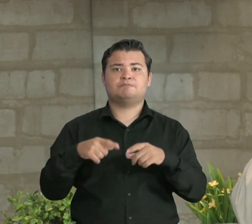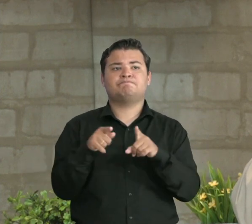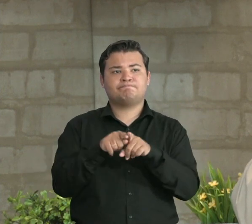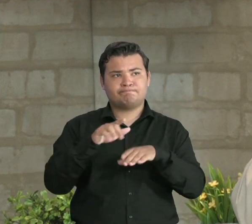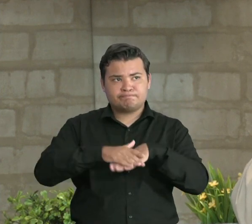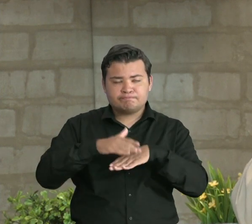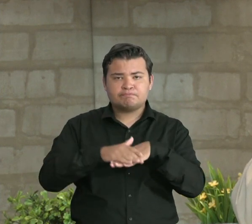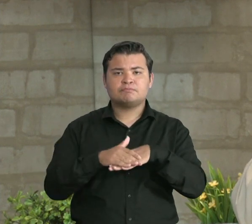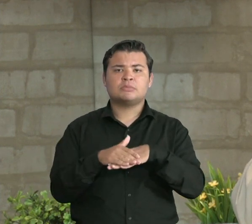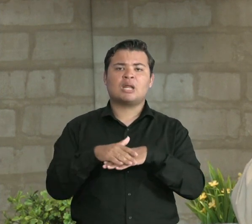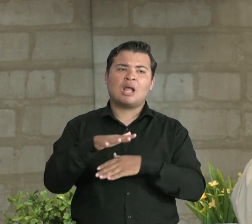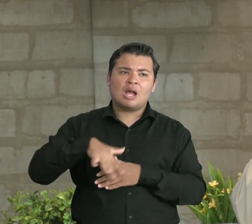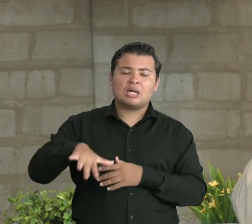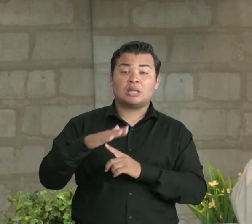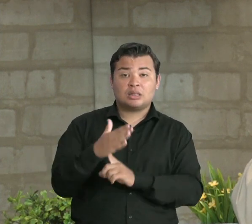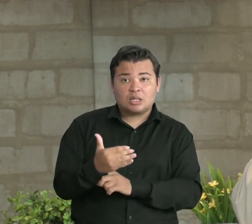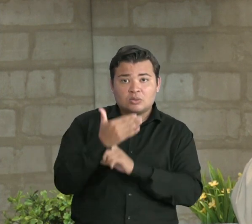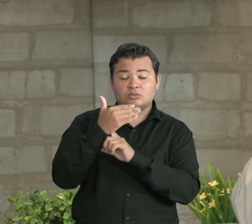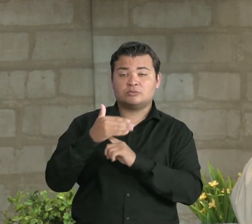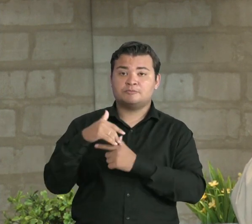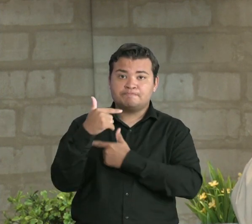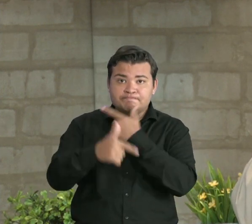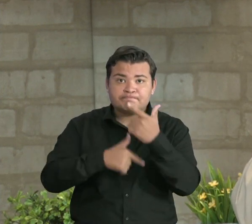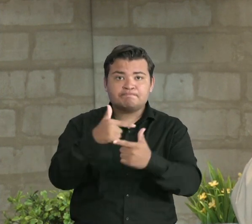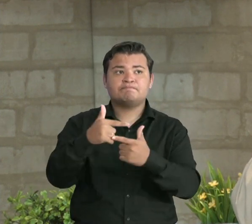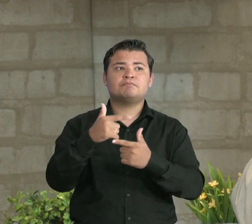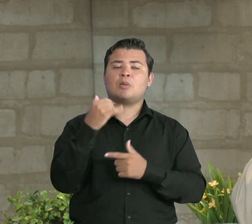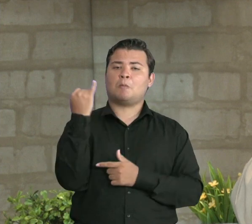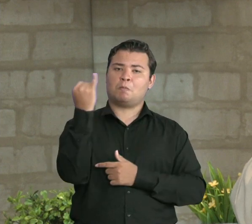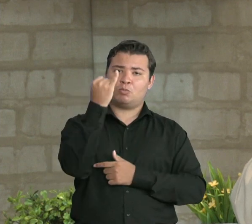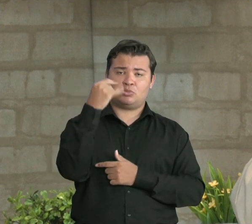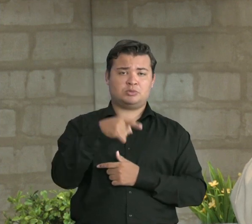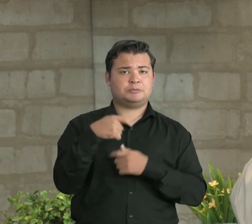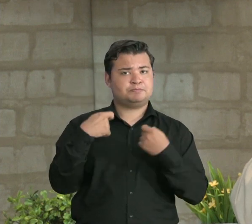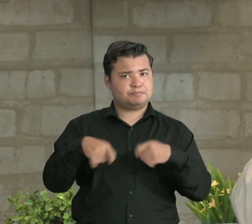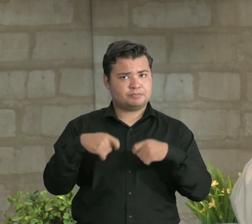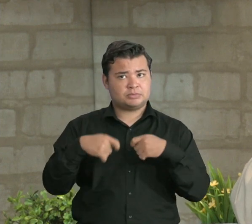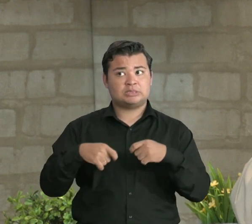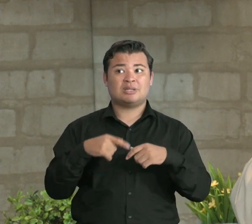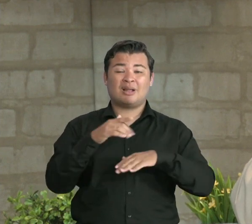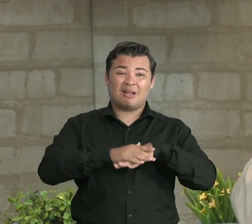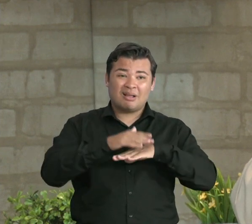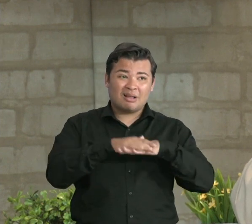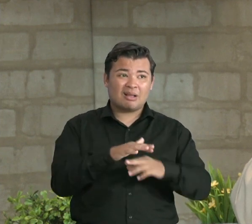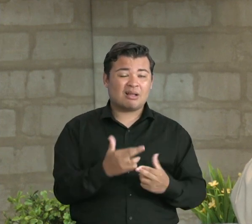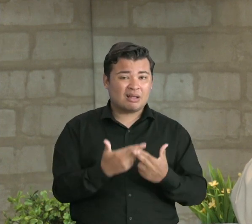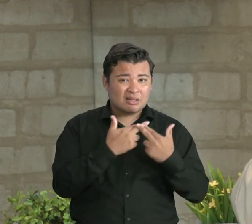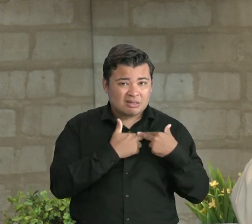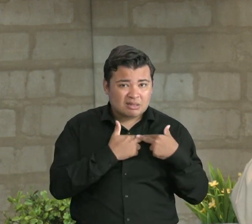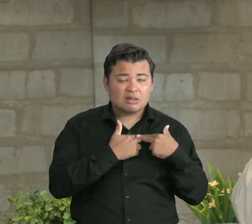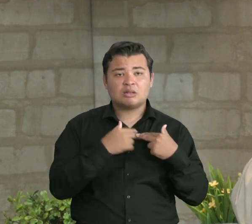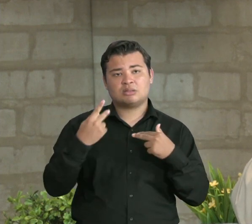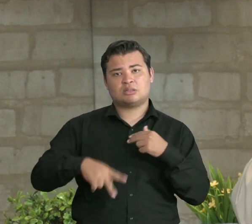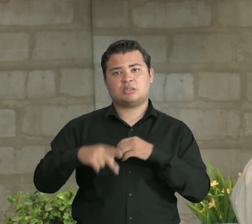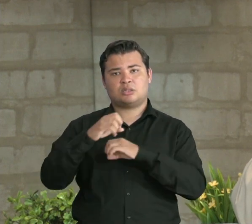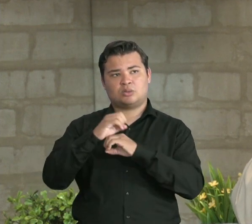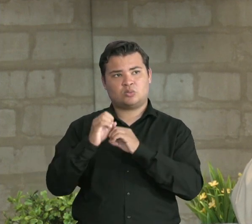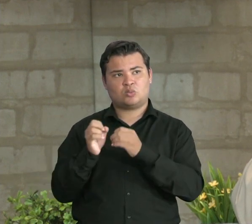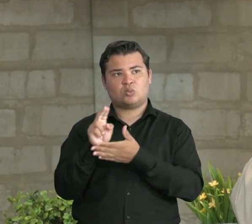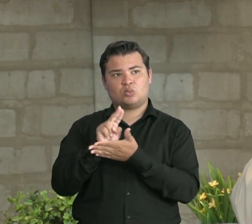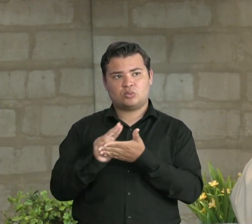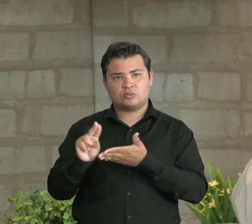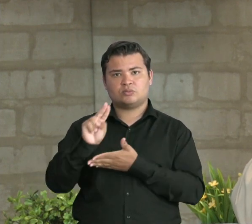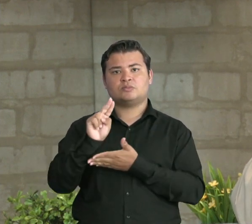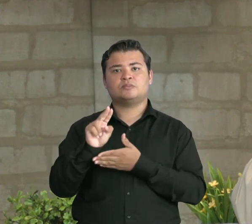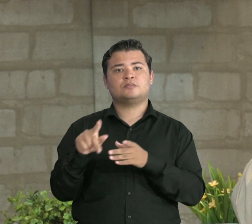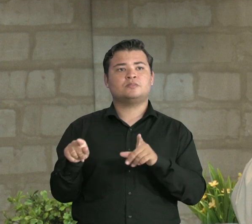por meio da tecnologia. Isso é um dever e é uma tarefa inscrita no papel da universidade, mas também